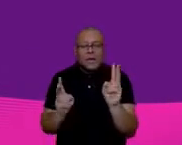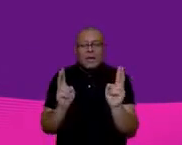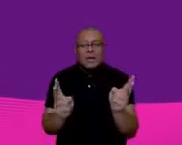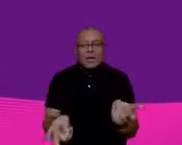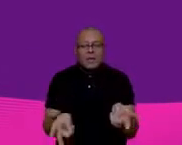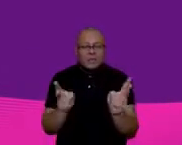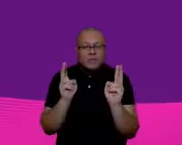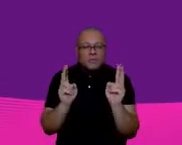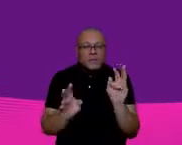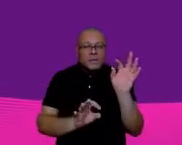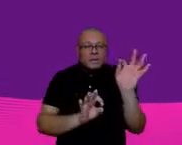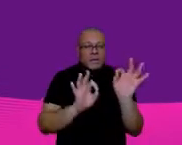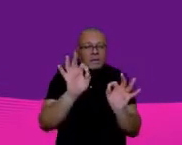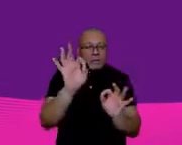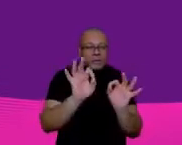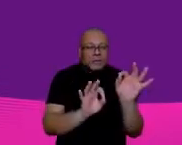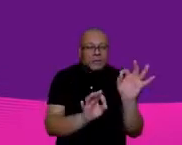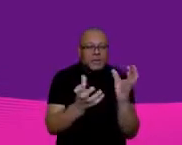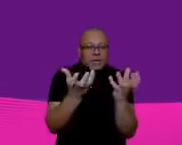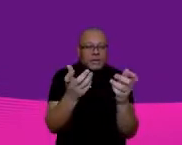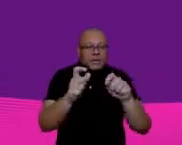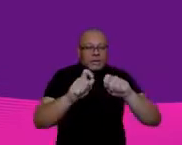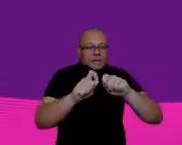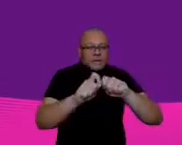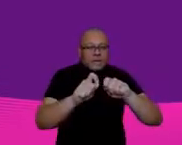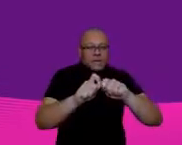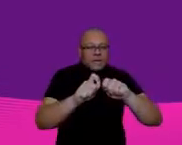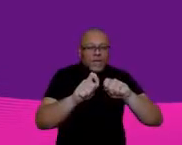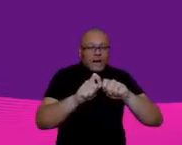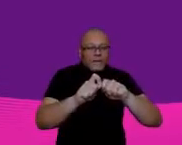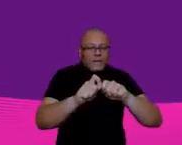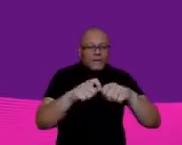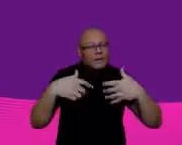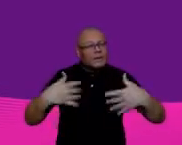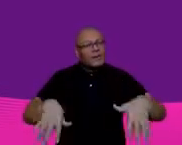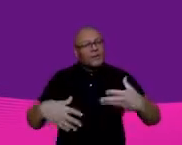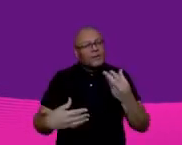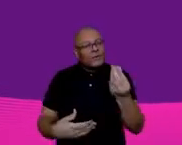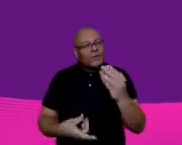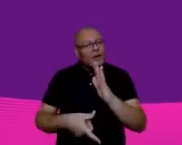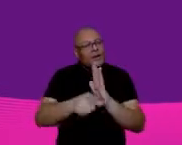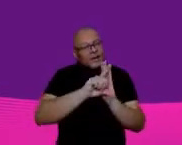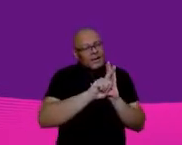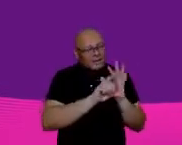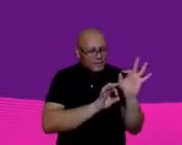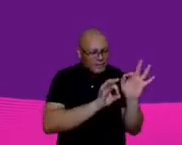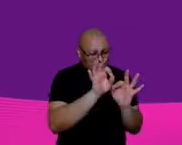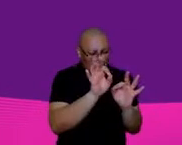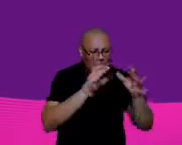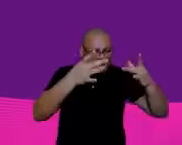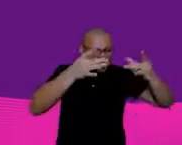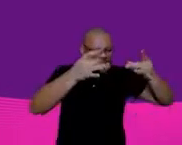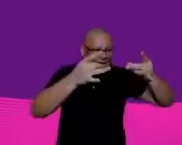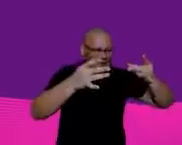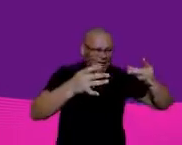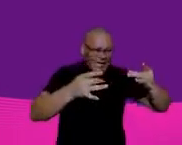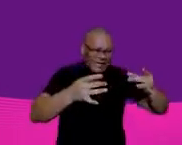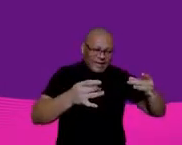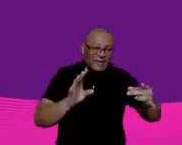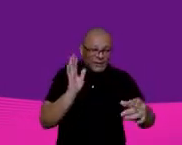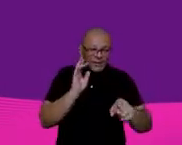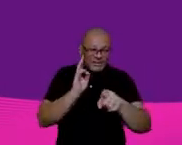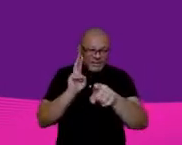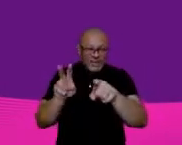queríamos fazer. É incrível, né? Podemos planejar tão bem. Eu sei que aqui tem um pouquinho de distorção, a gente